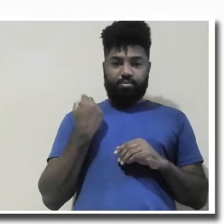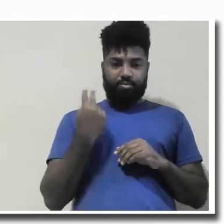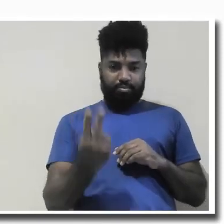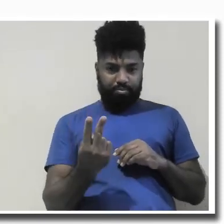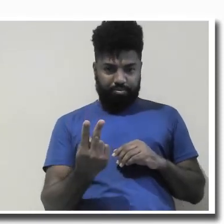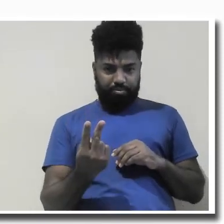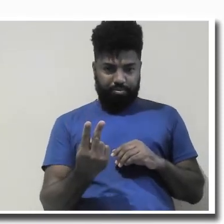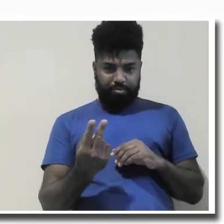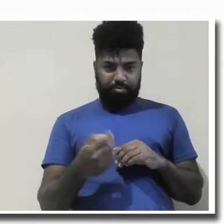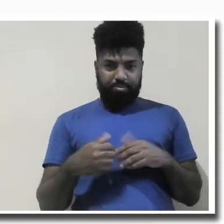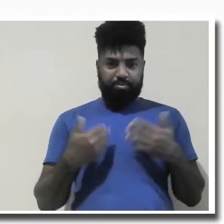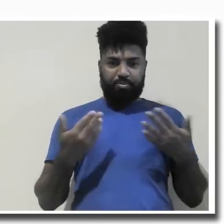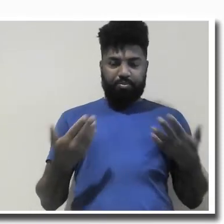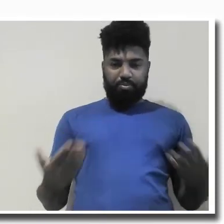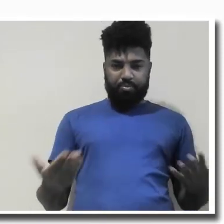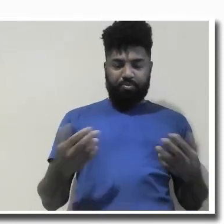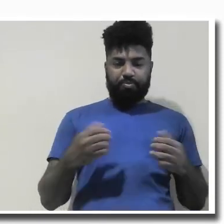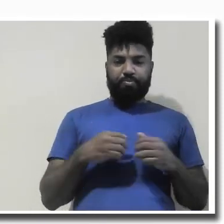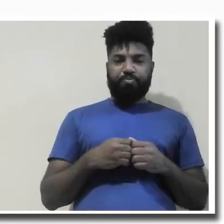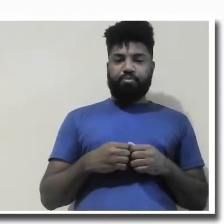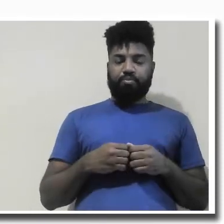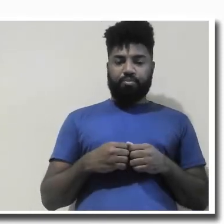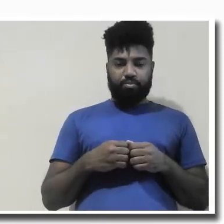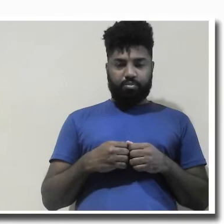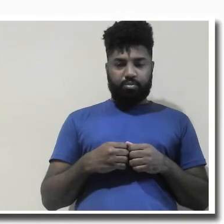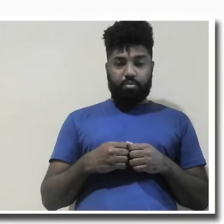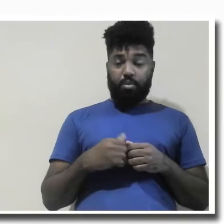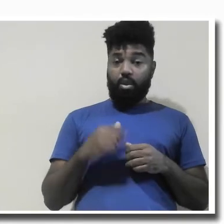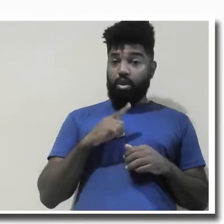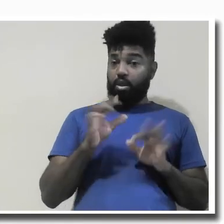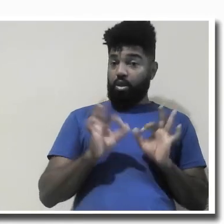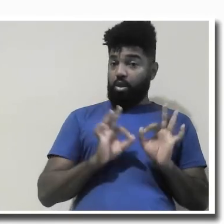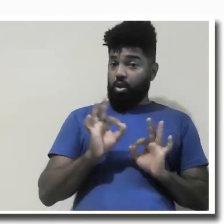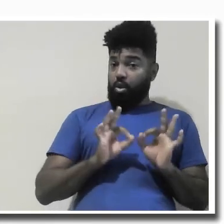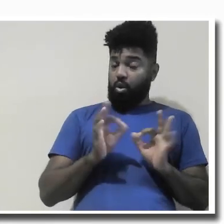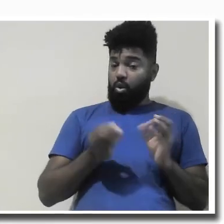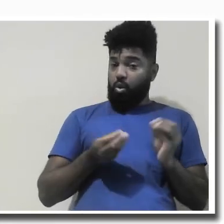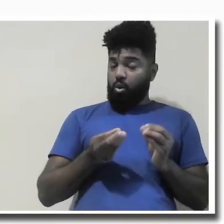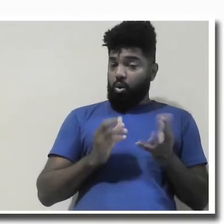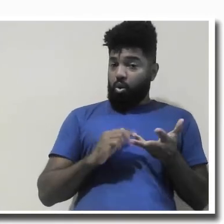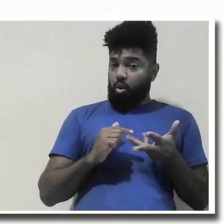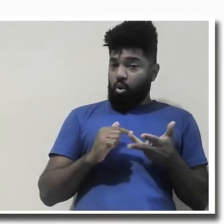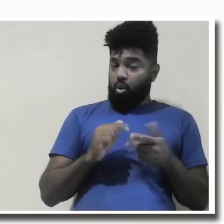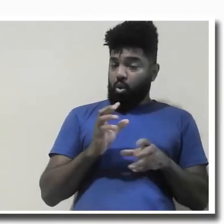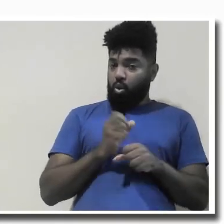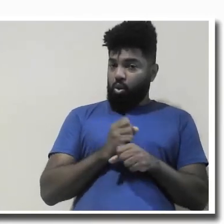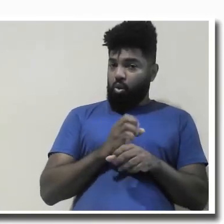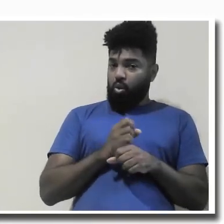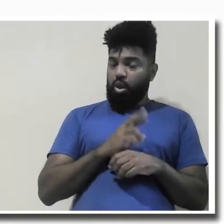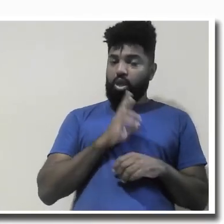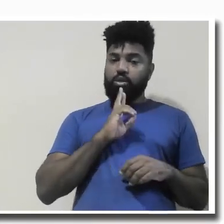Portanto, independente da forma que calculamos, o resultado deve ser o mesmo